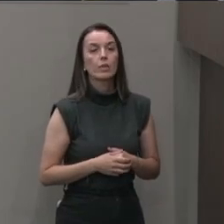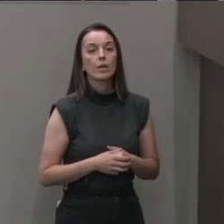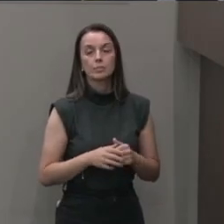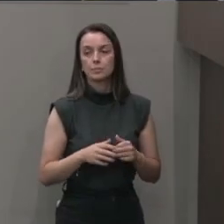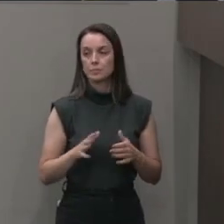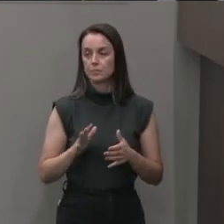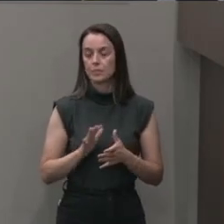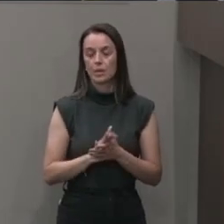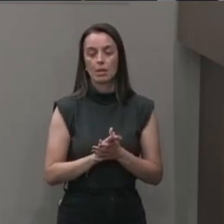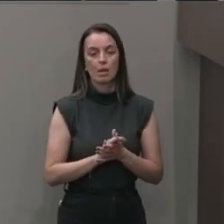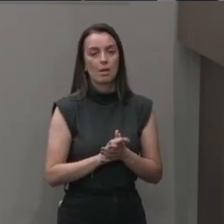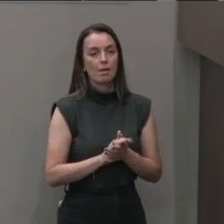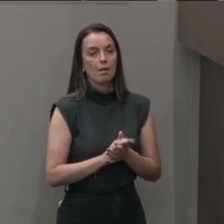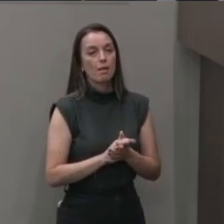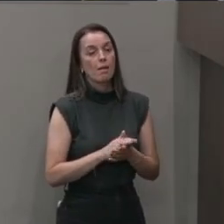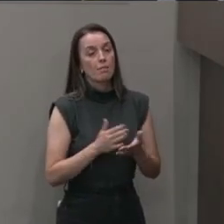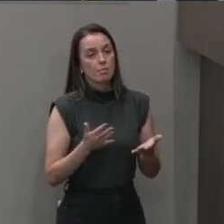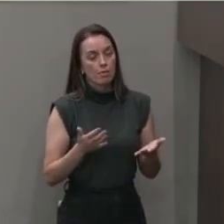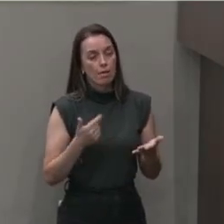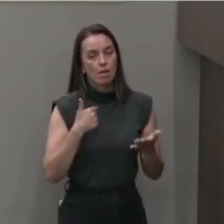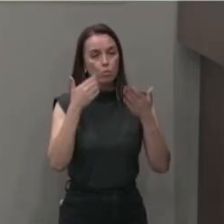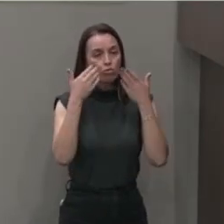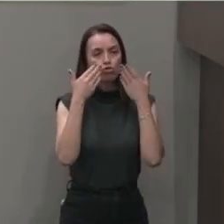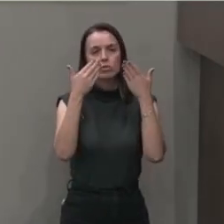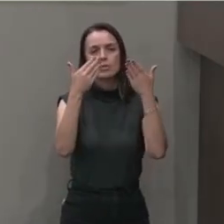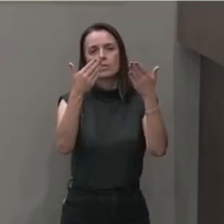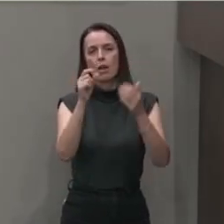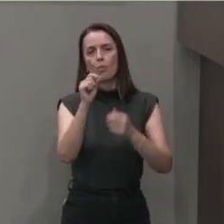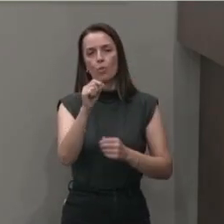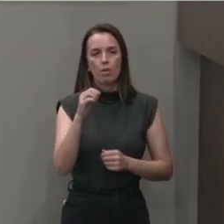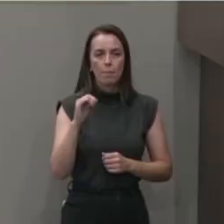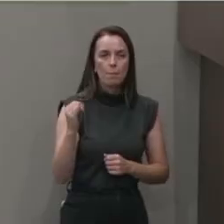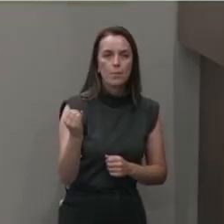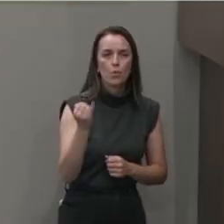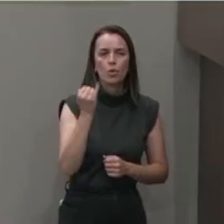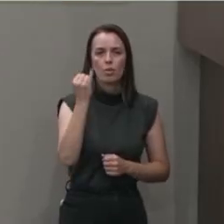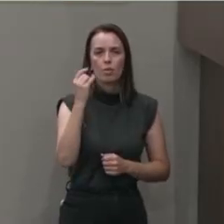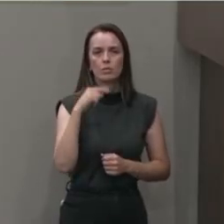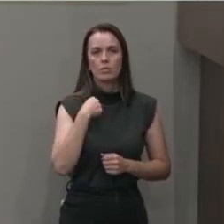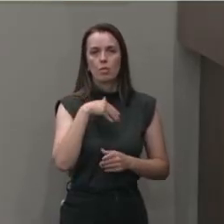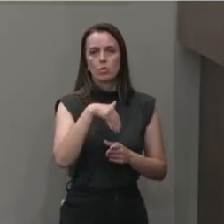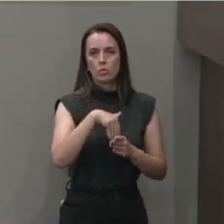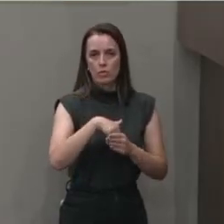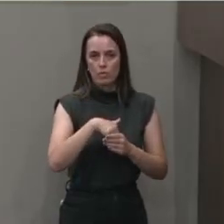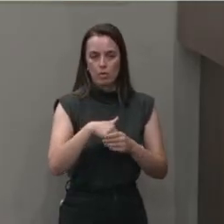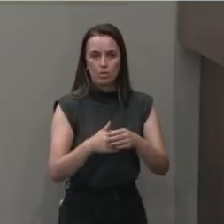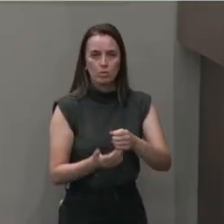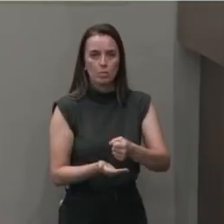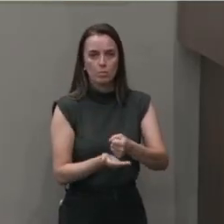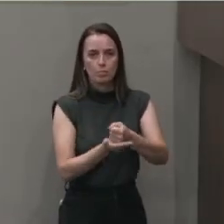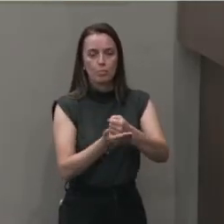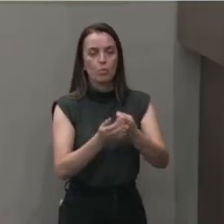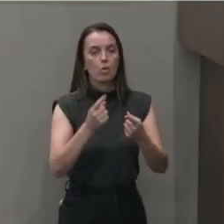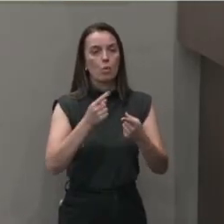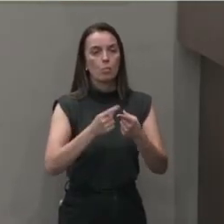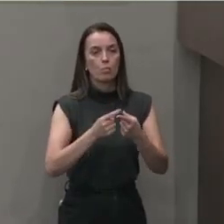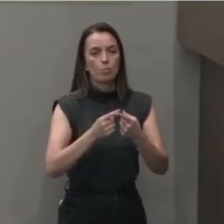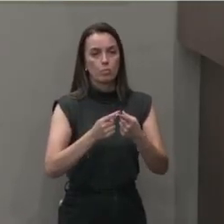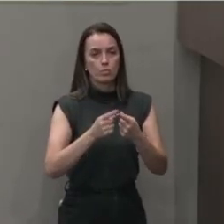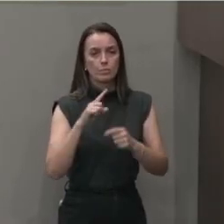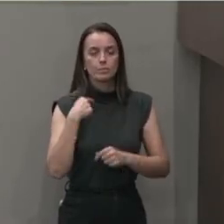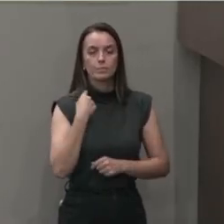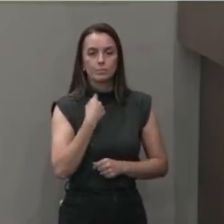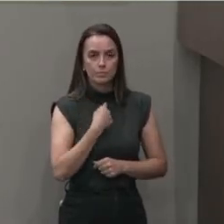eu destaco a importância do nosso voto, colegas, favoráveis, porque nós estamos tratando